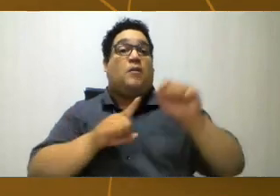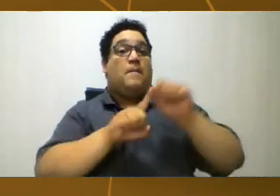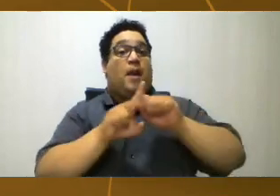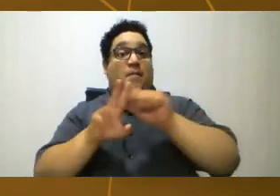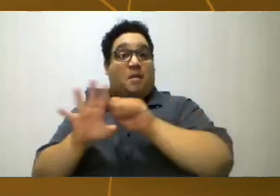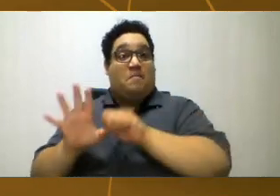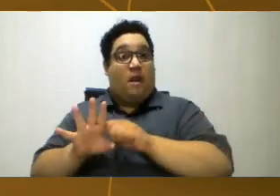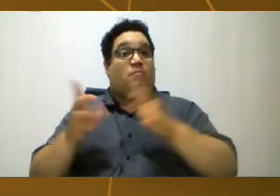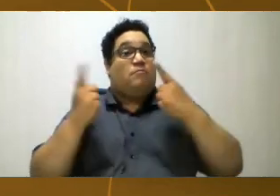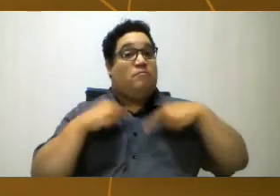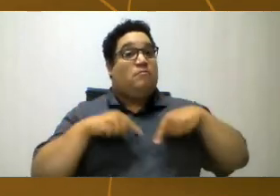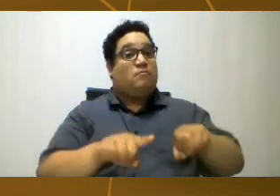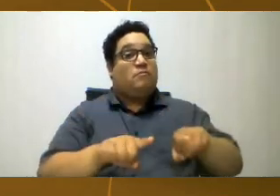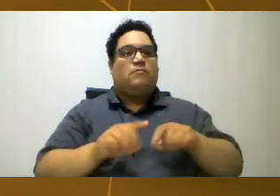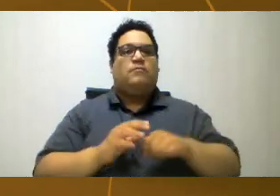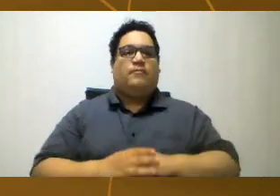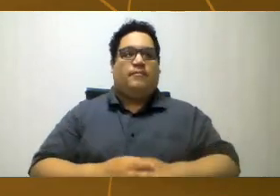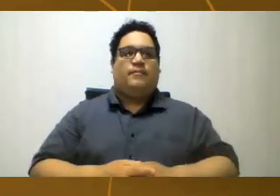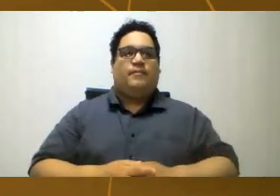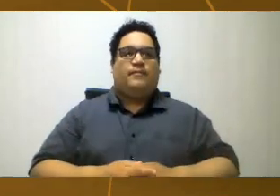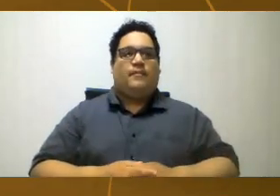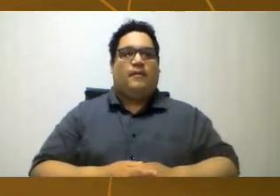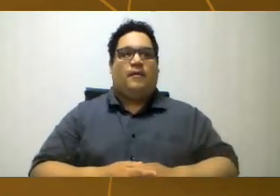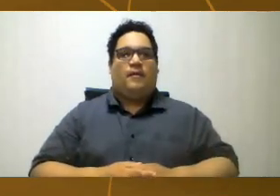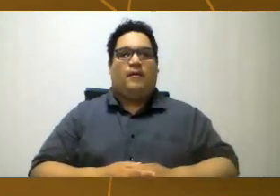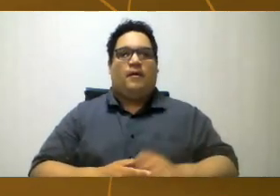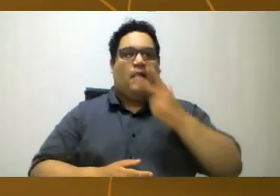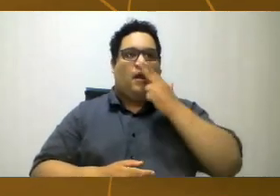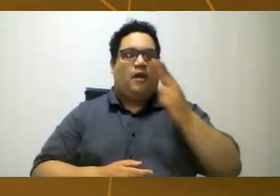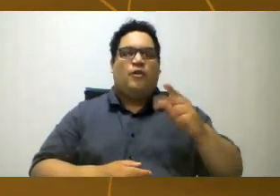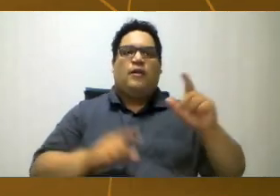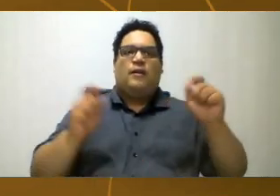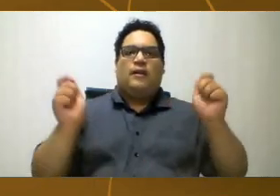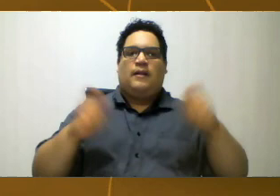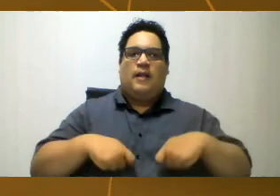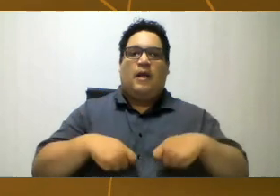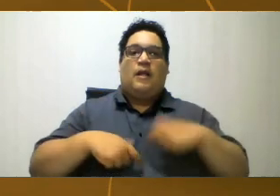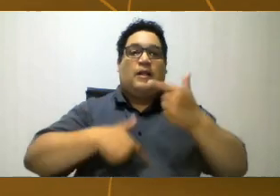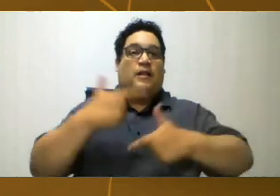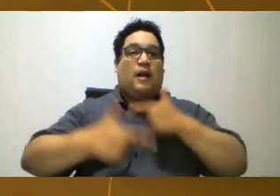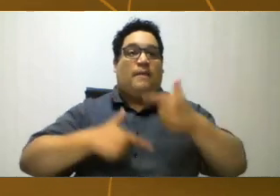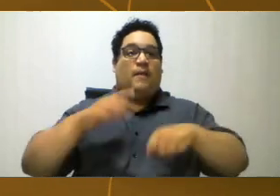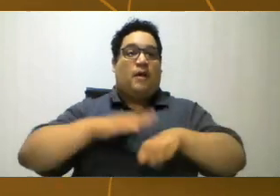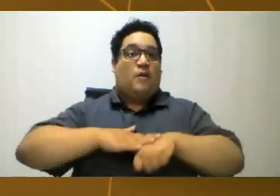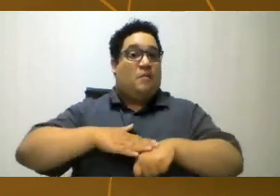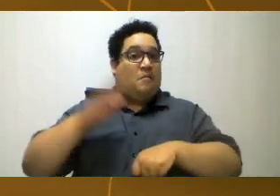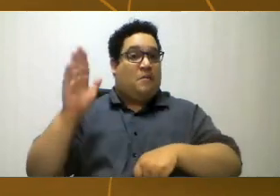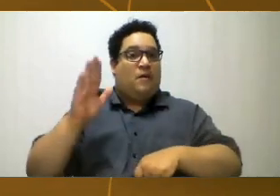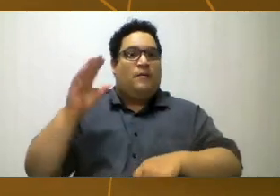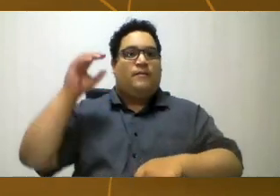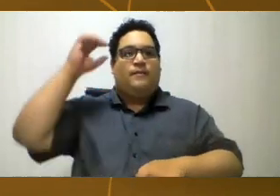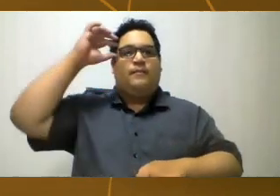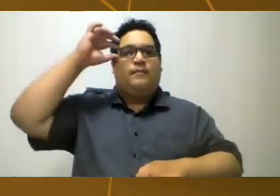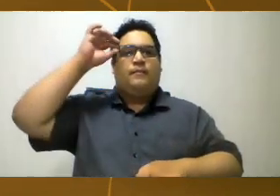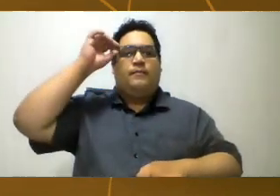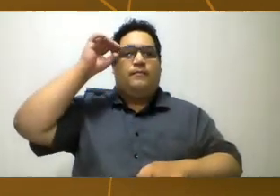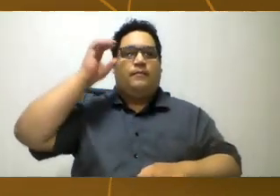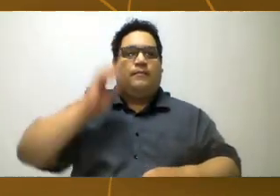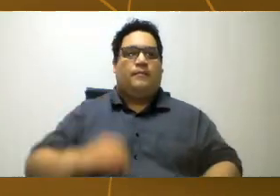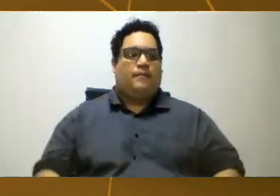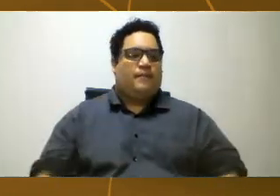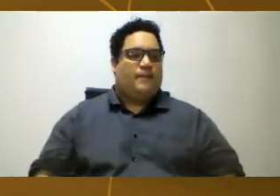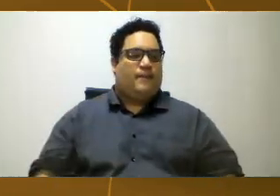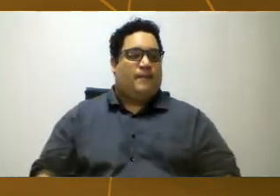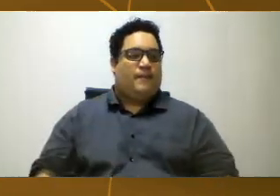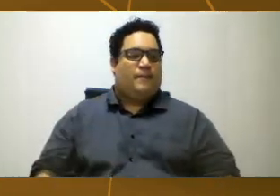Eu acho que tem vaga aí para fazer mais, né? A gente tem qualificação de colocar até 100, dobrar.